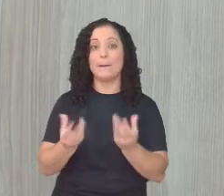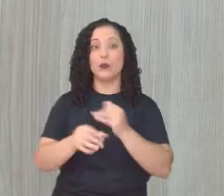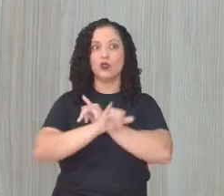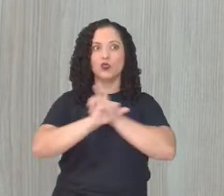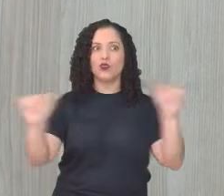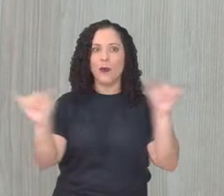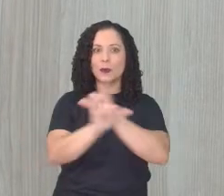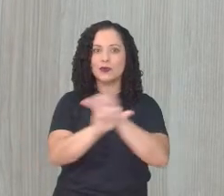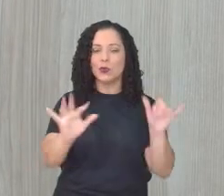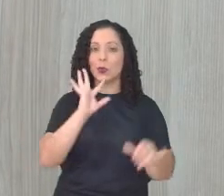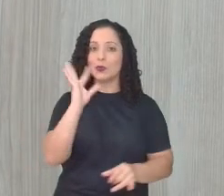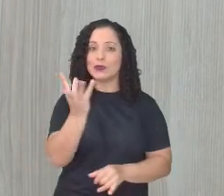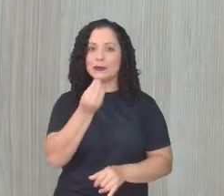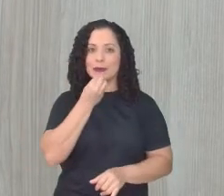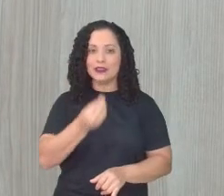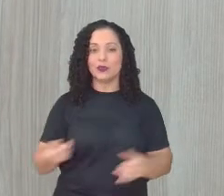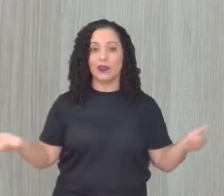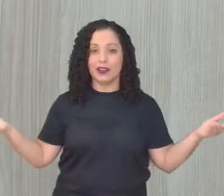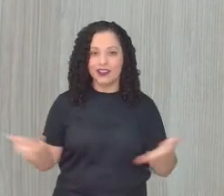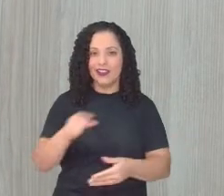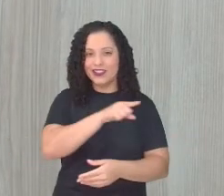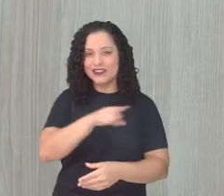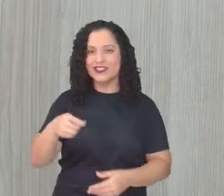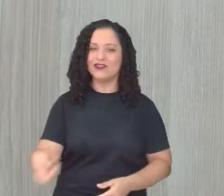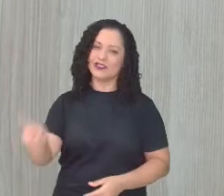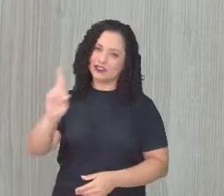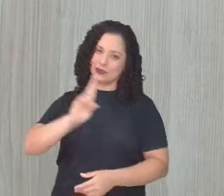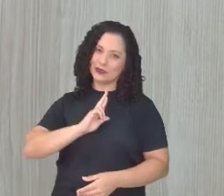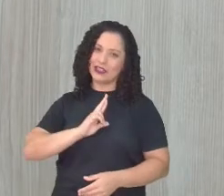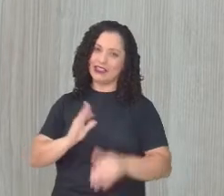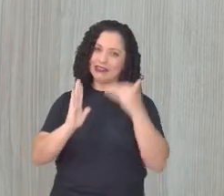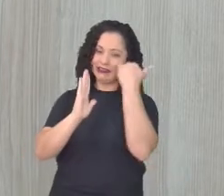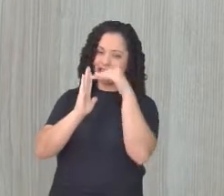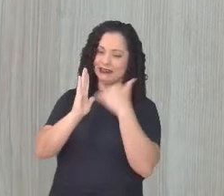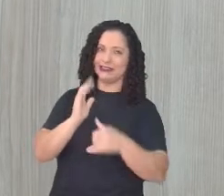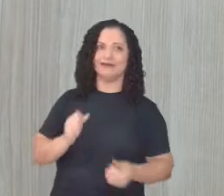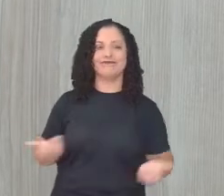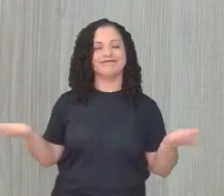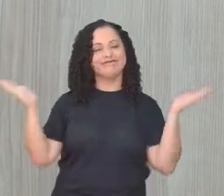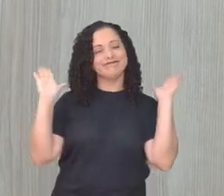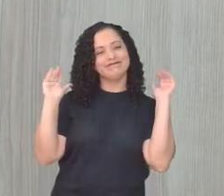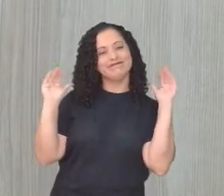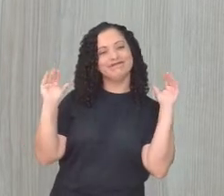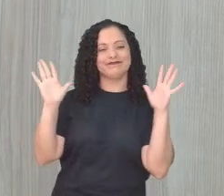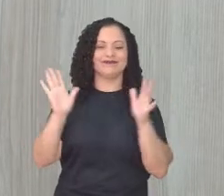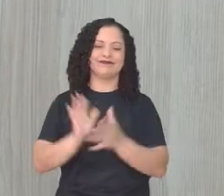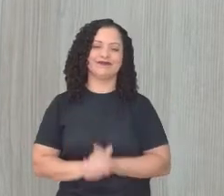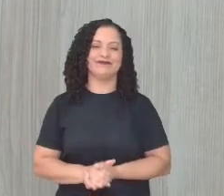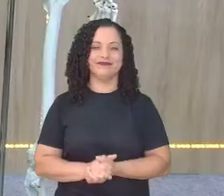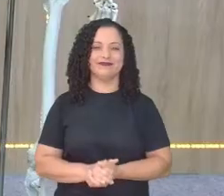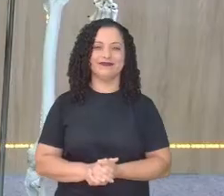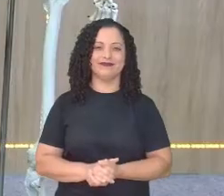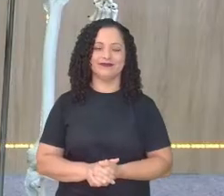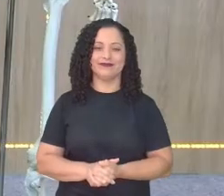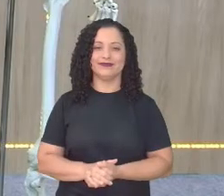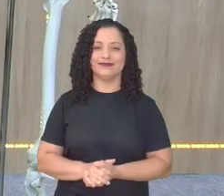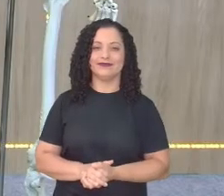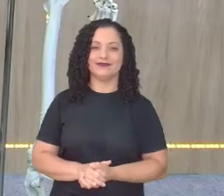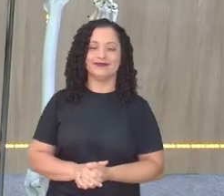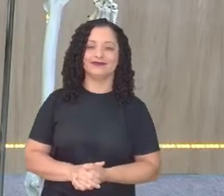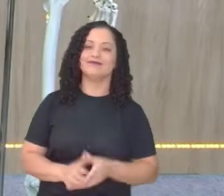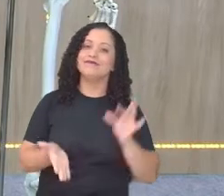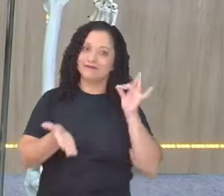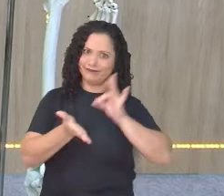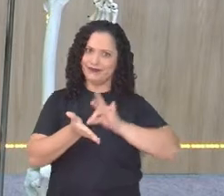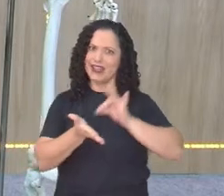que vocês agora vão conseguir responder às situações, problemas. Tchau, tchau, pessoal. Até a próxima aula. Pois é,